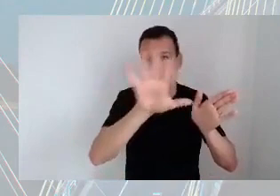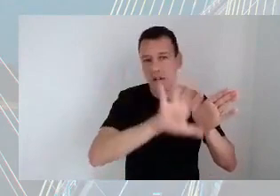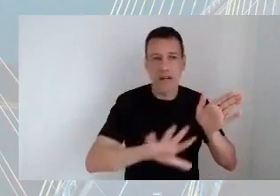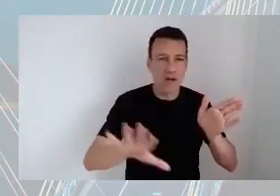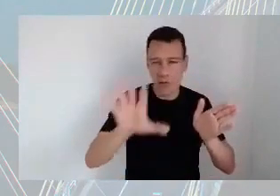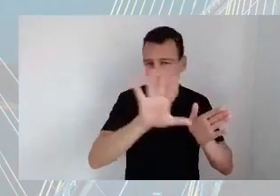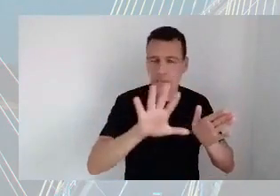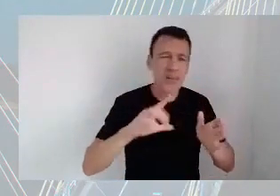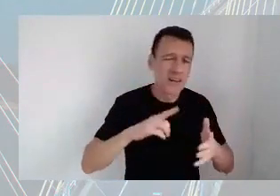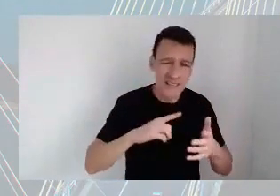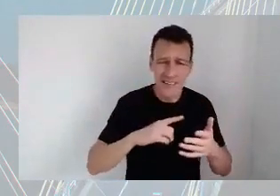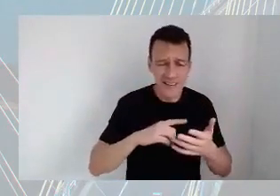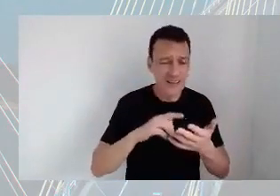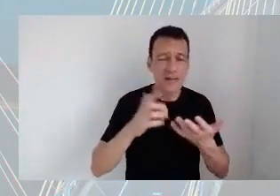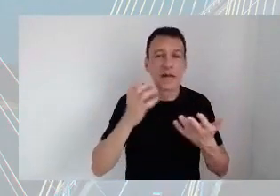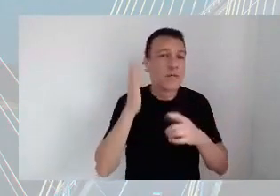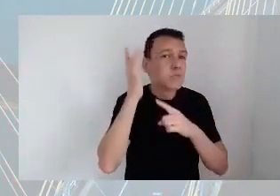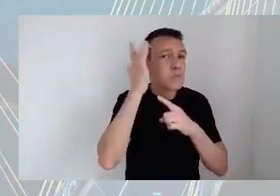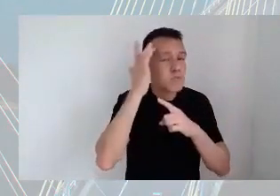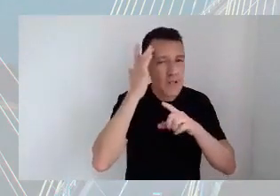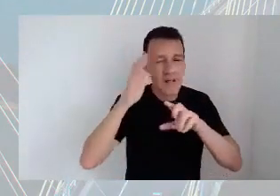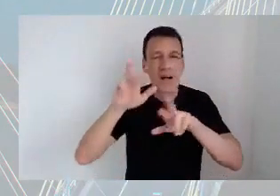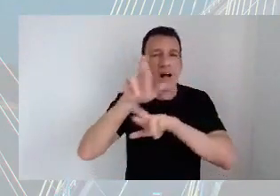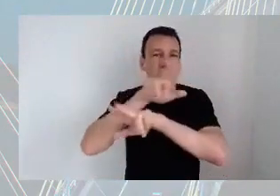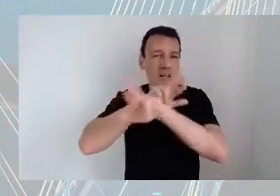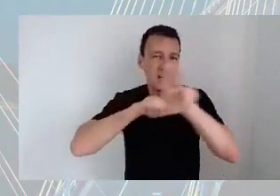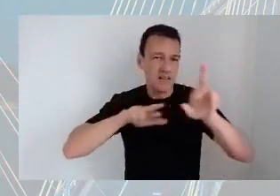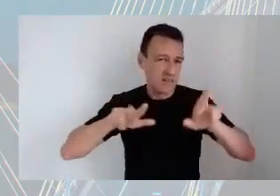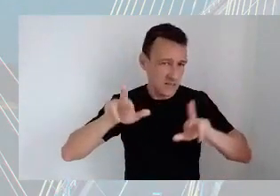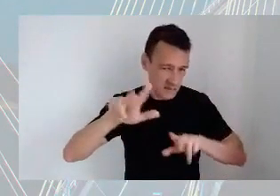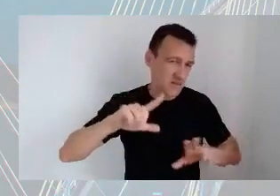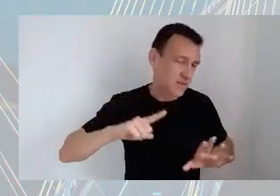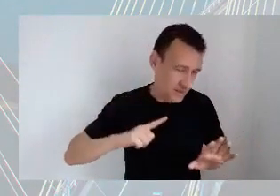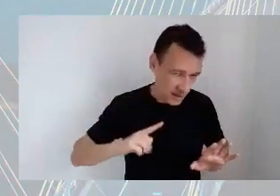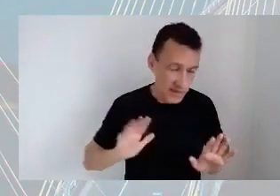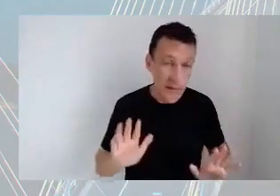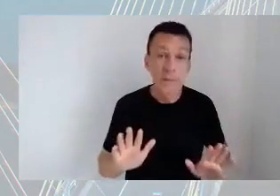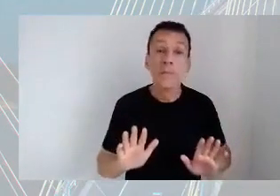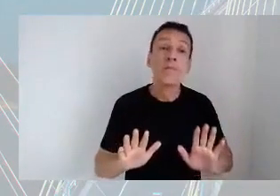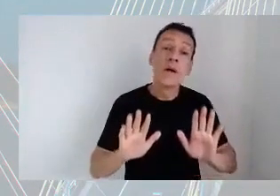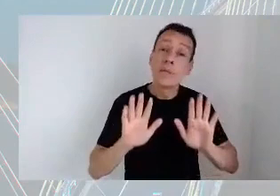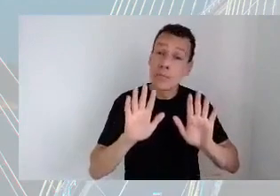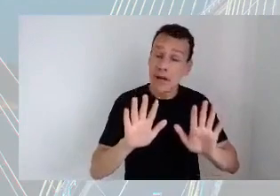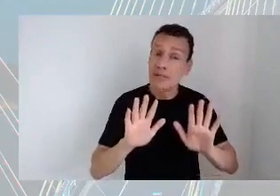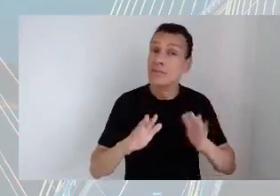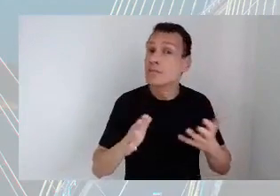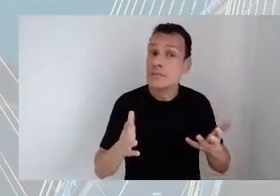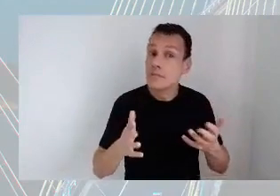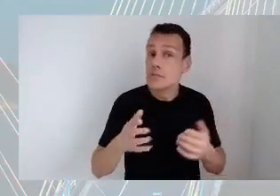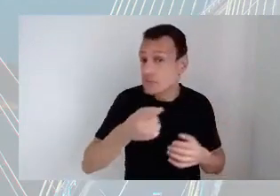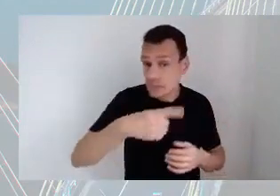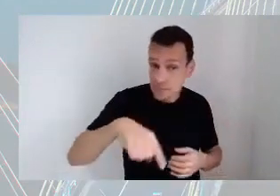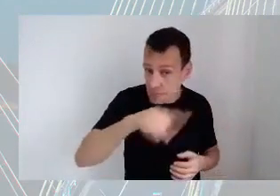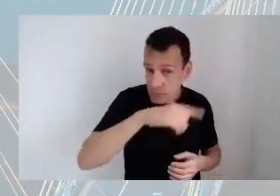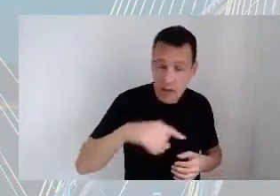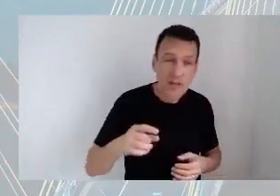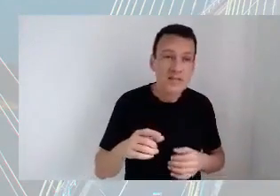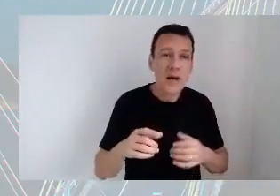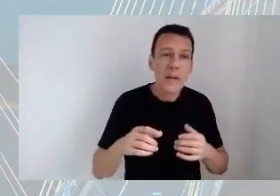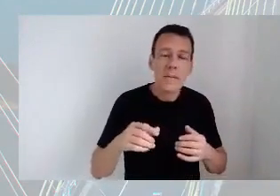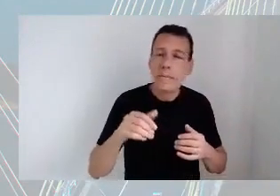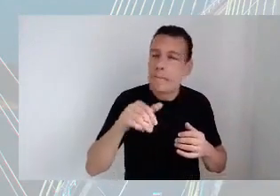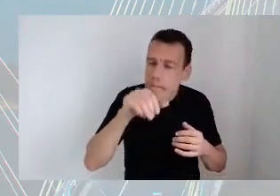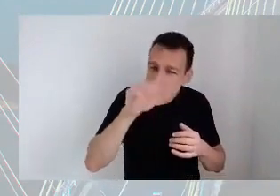no mercado, mas mais focado aqui, a gente tem uma concentração um pouquinho mais ali entre os níveis